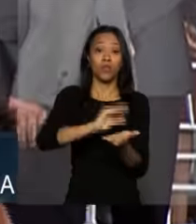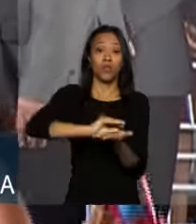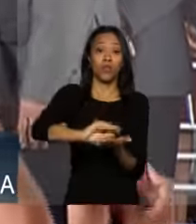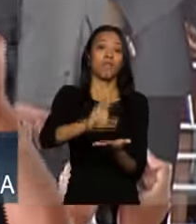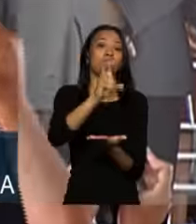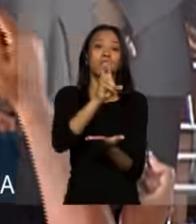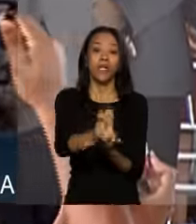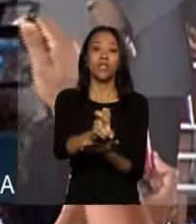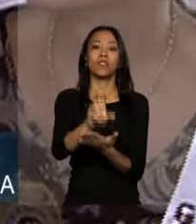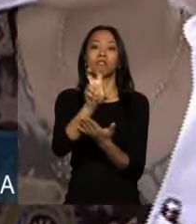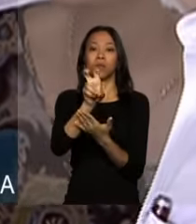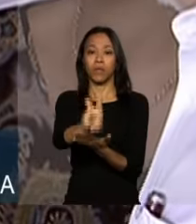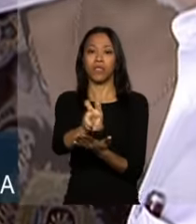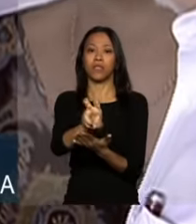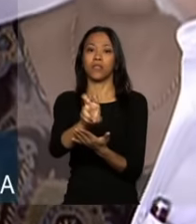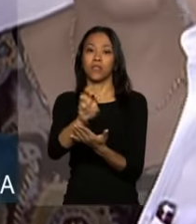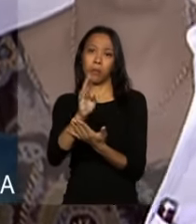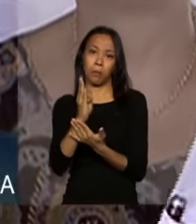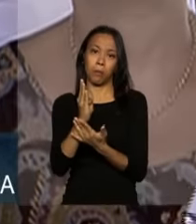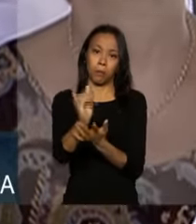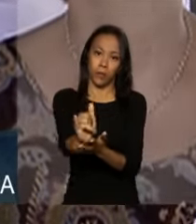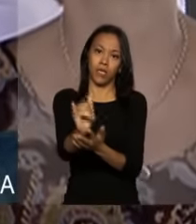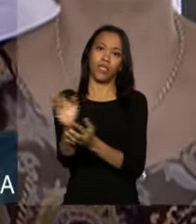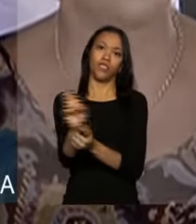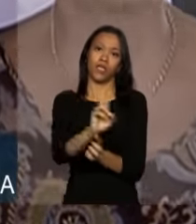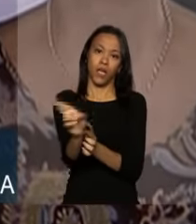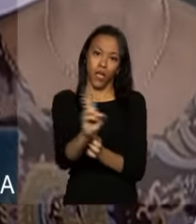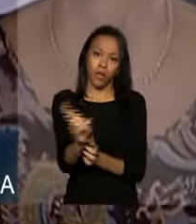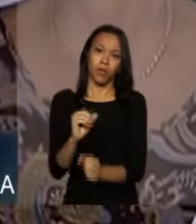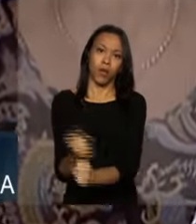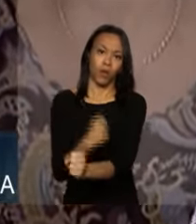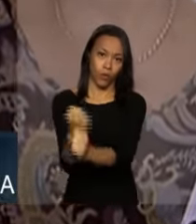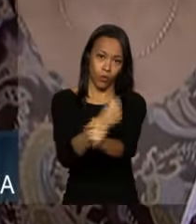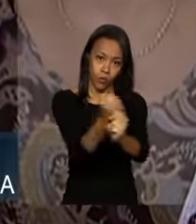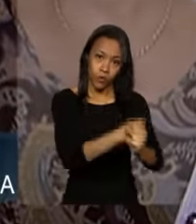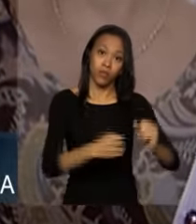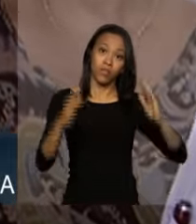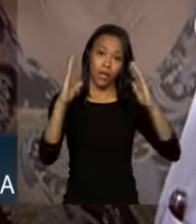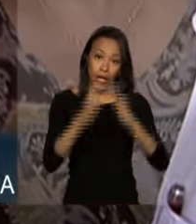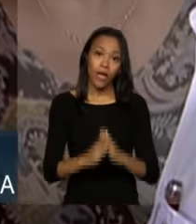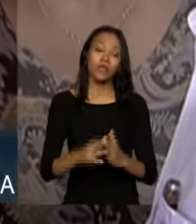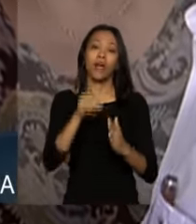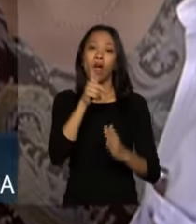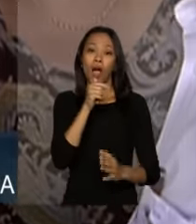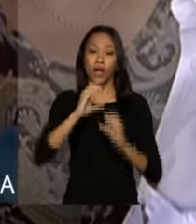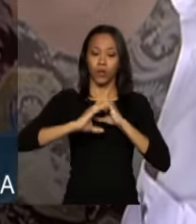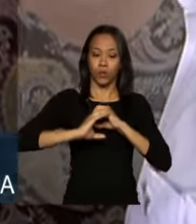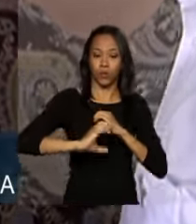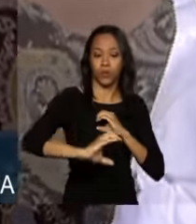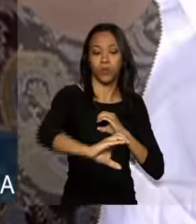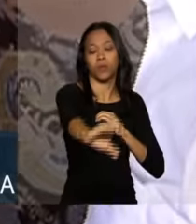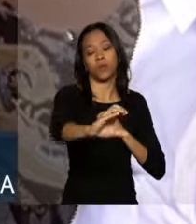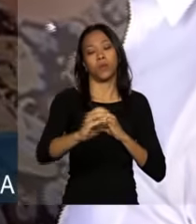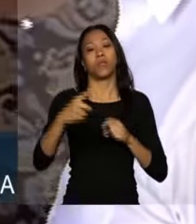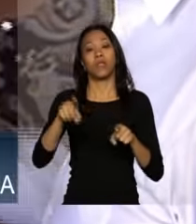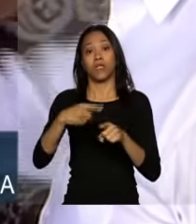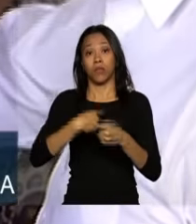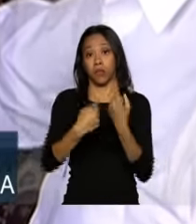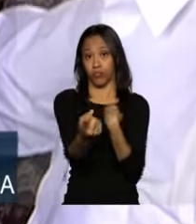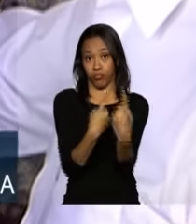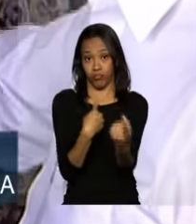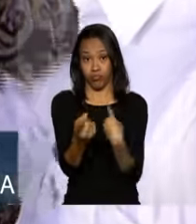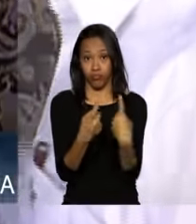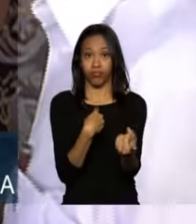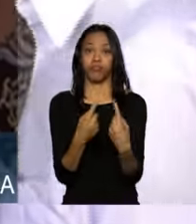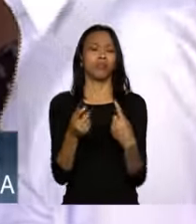555 bilhões de reais para obras de habitação, saneamento, mobilidade urbana e